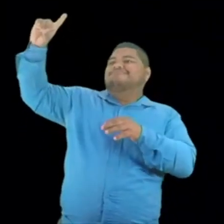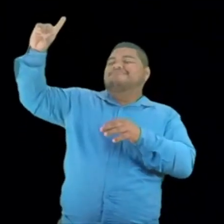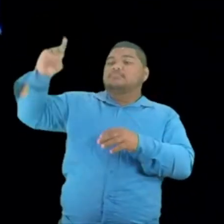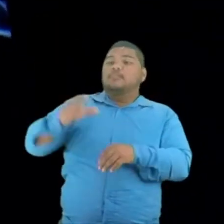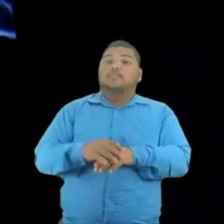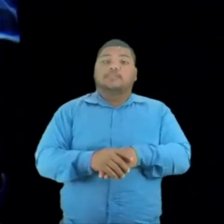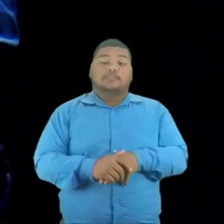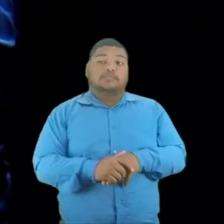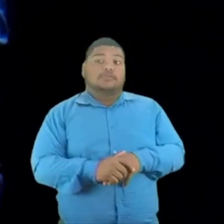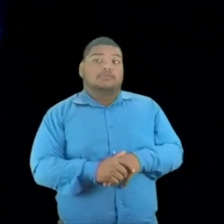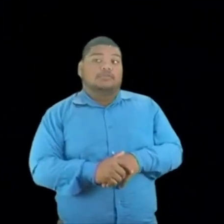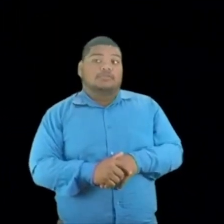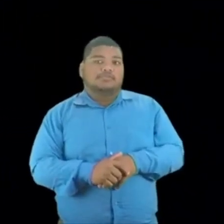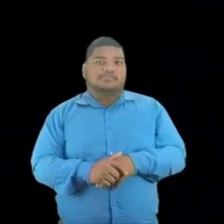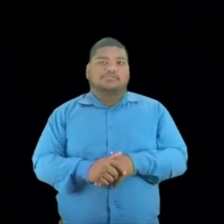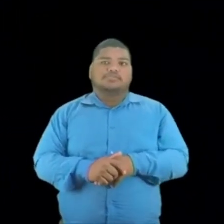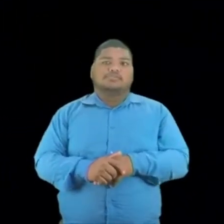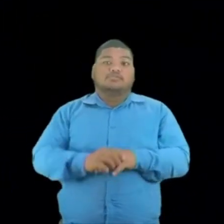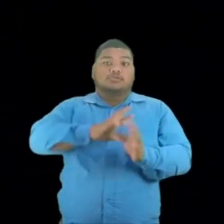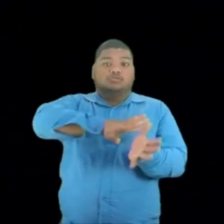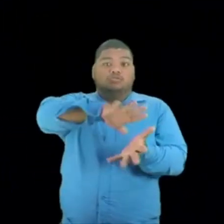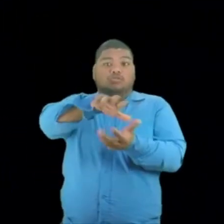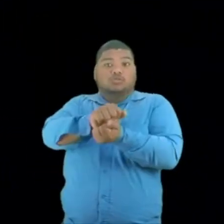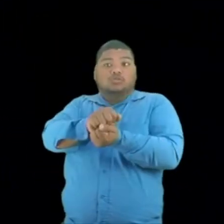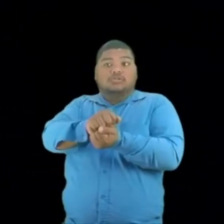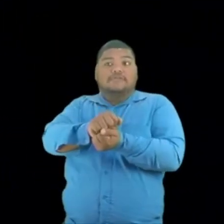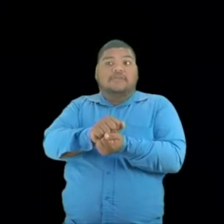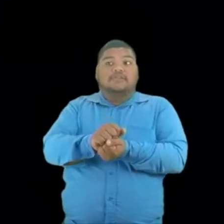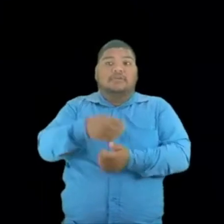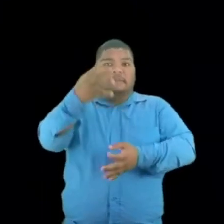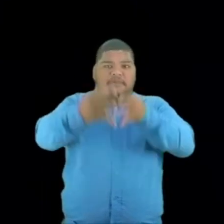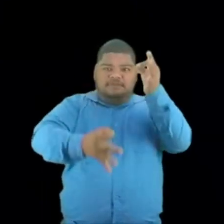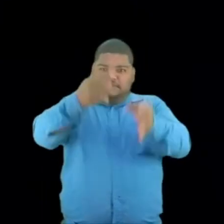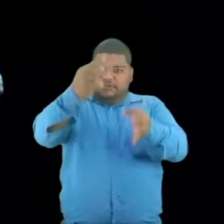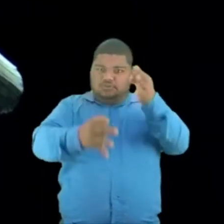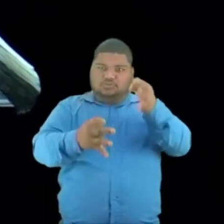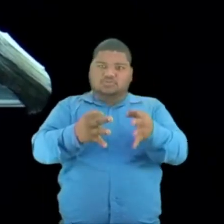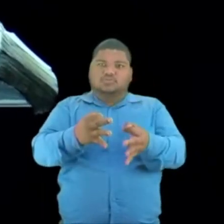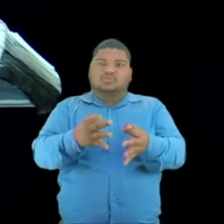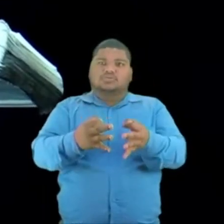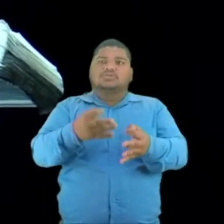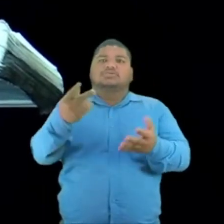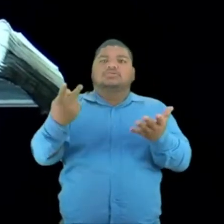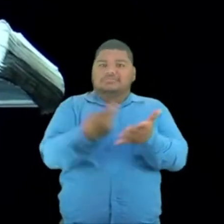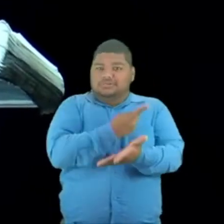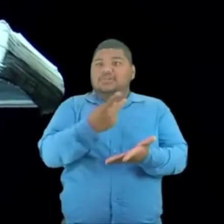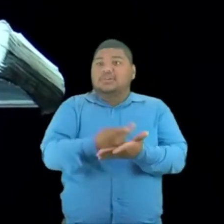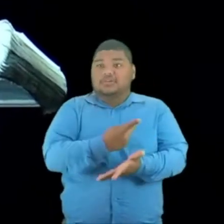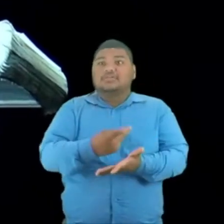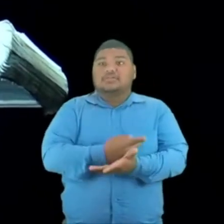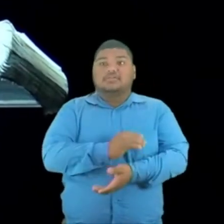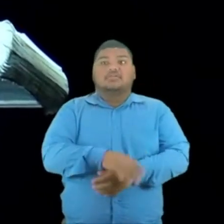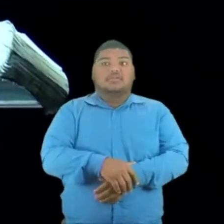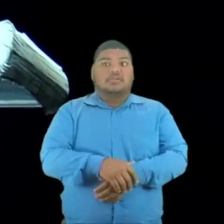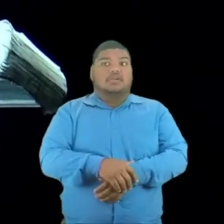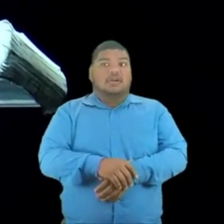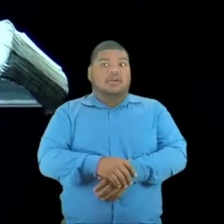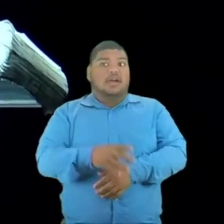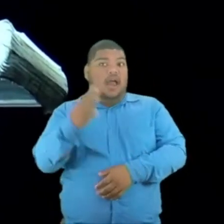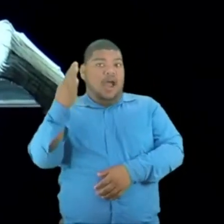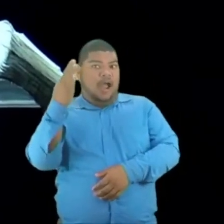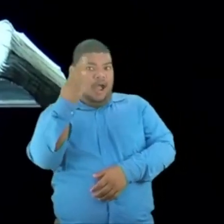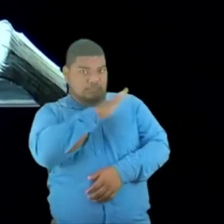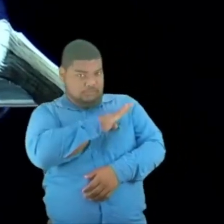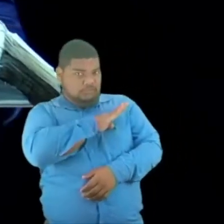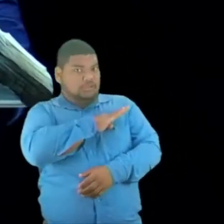imperfeitas. E aí tudo que está acontecendo aí na sociedade, no mundo, né, as mazelas da sociedade não